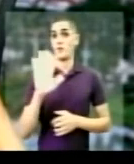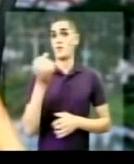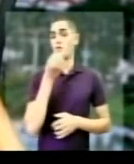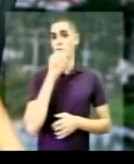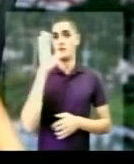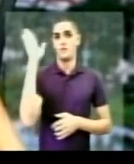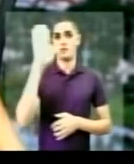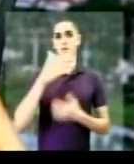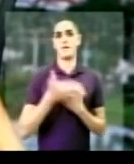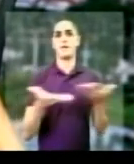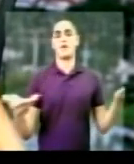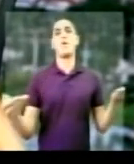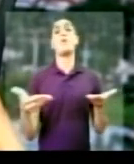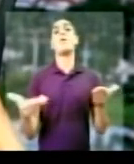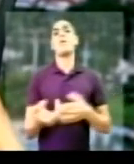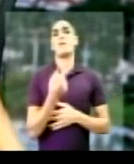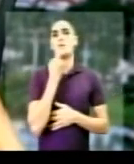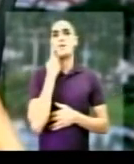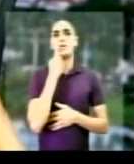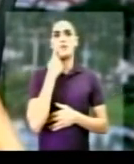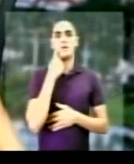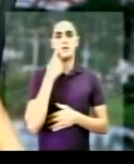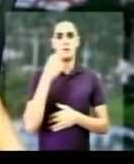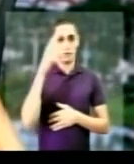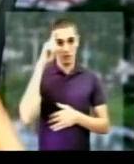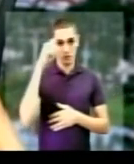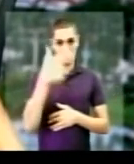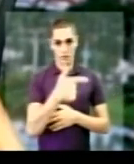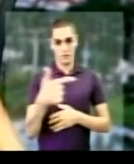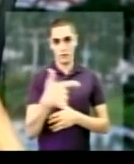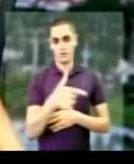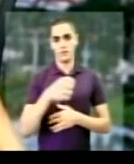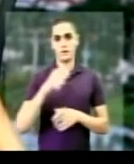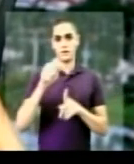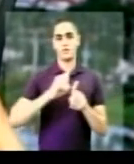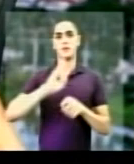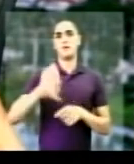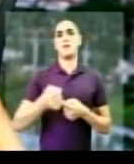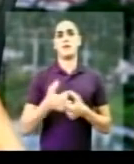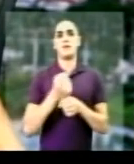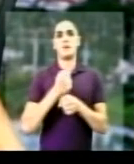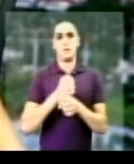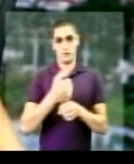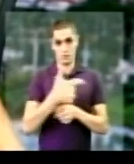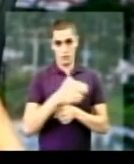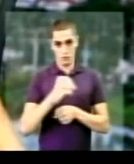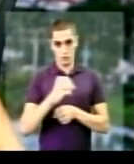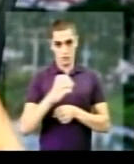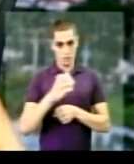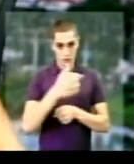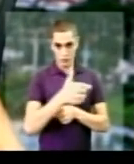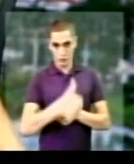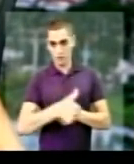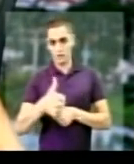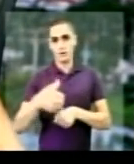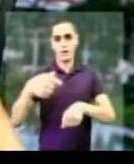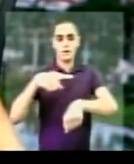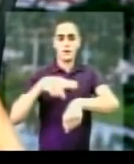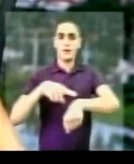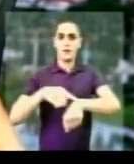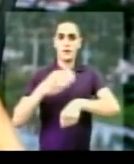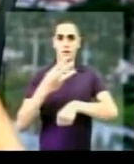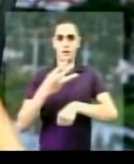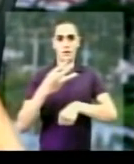Olá, boa tarde. Hoje é sexta-feira, 22 de janeiro de 2021. Agora são 3 horas